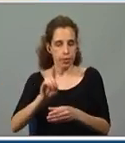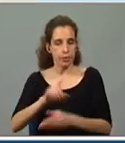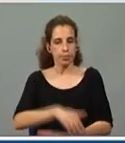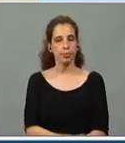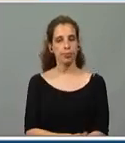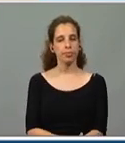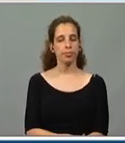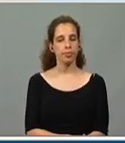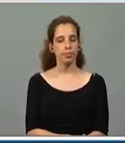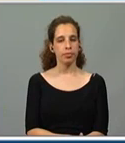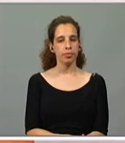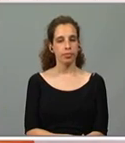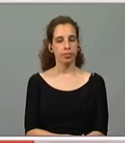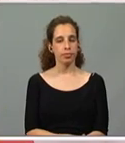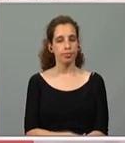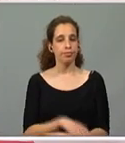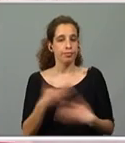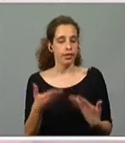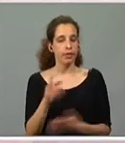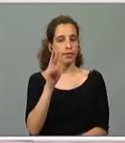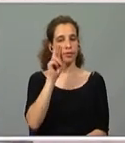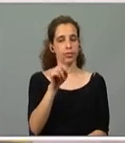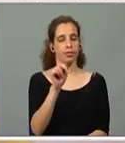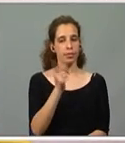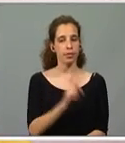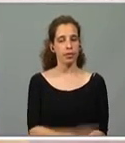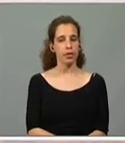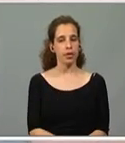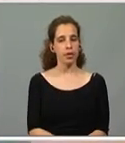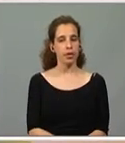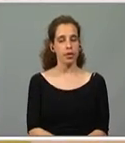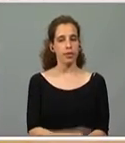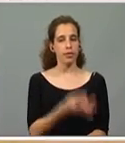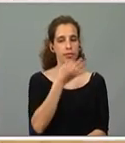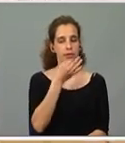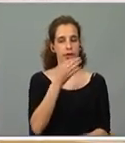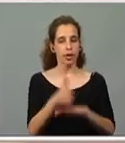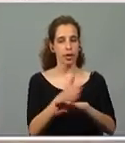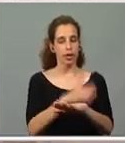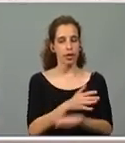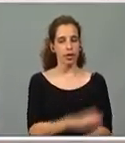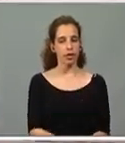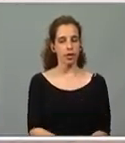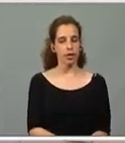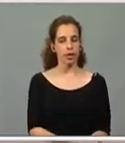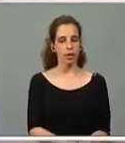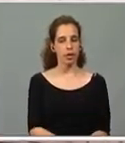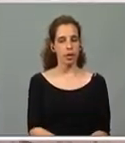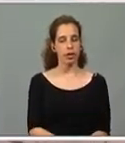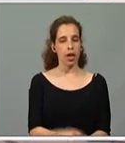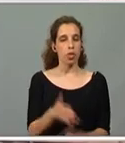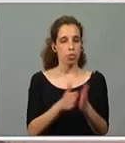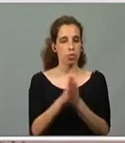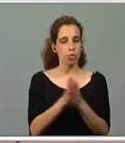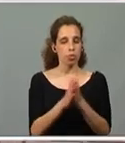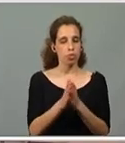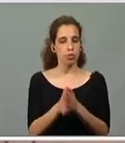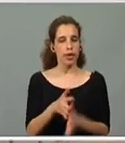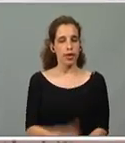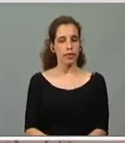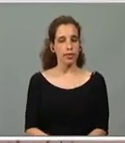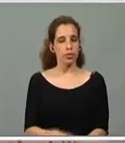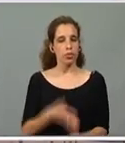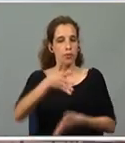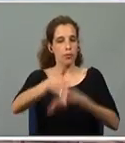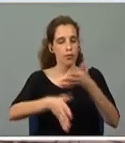misturam. Portanto, vimos aqui, e como falámos há pouco, é uma aplicação utilizada no fabrico do azeite